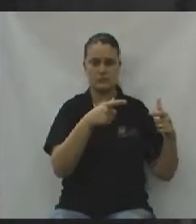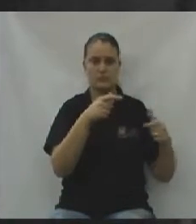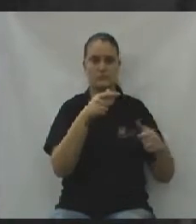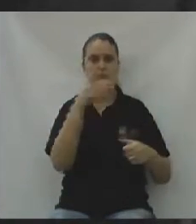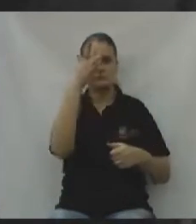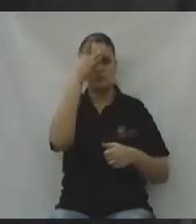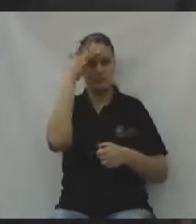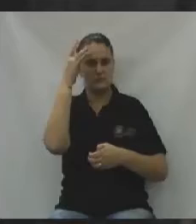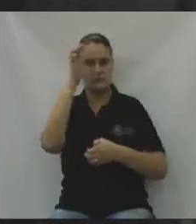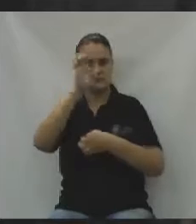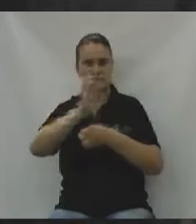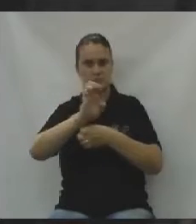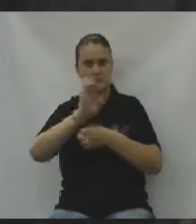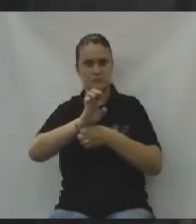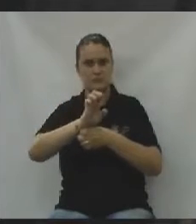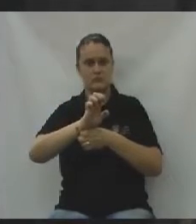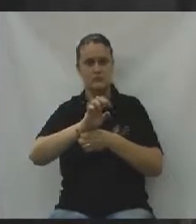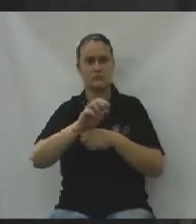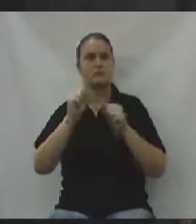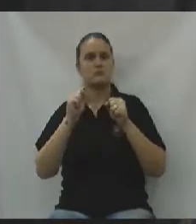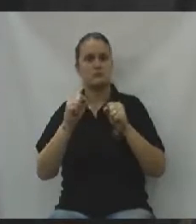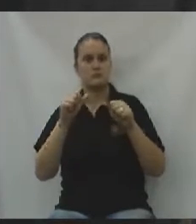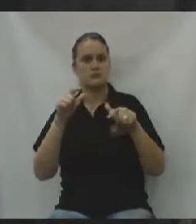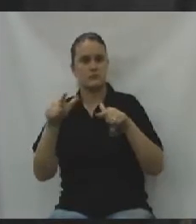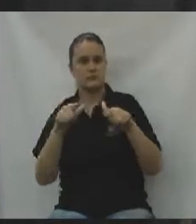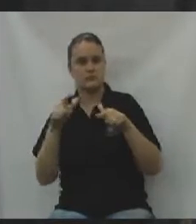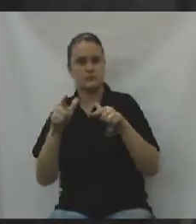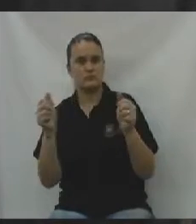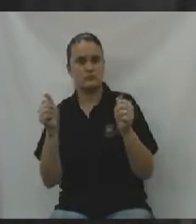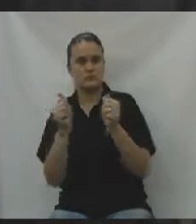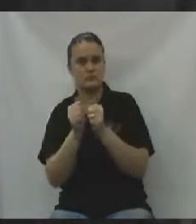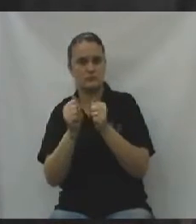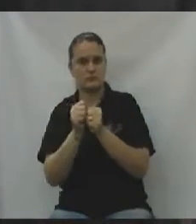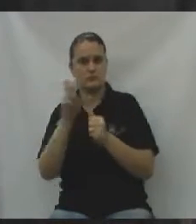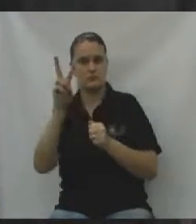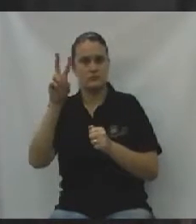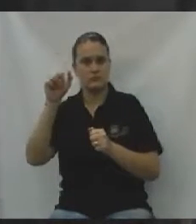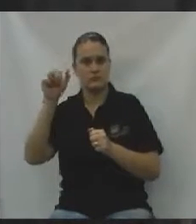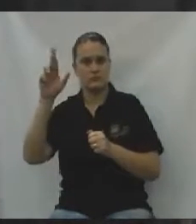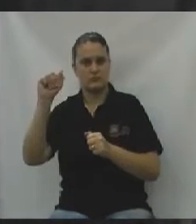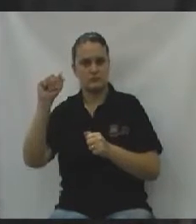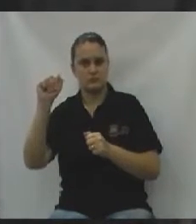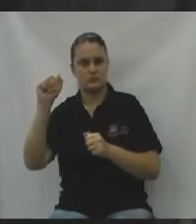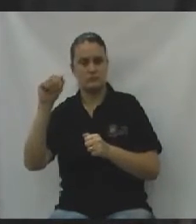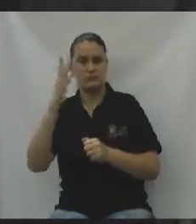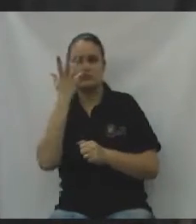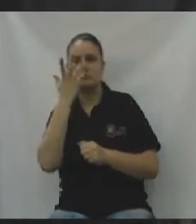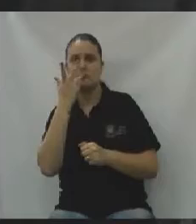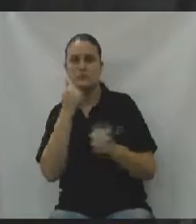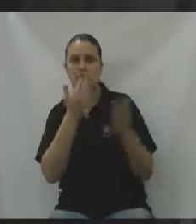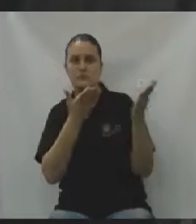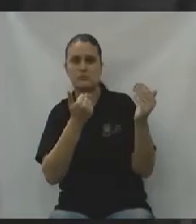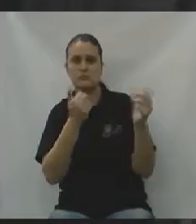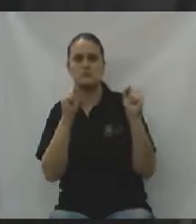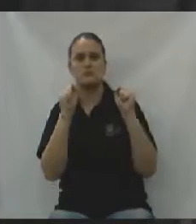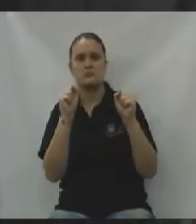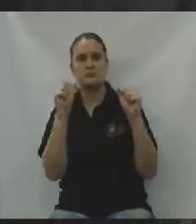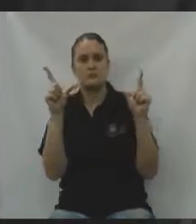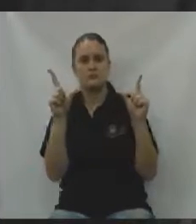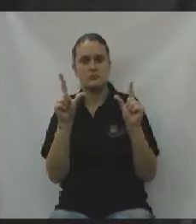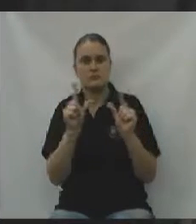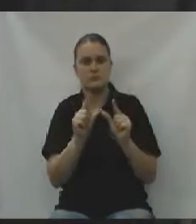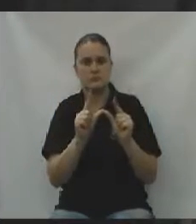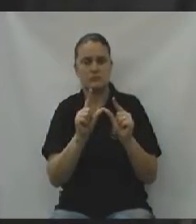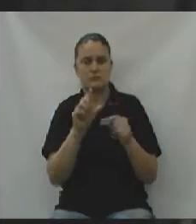funcionários do Estado do Paraná atuam junto a essa vara para que possa reduzir a evasão